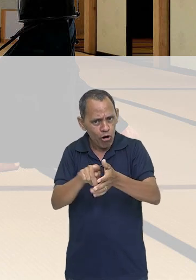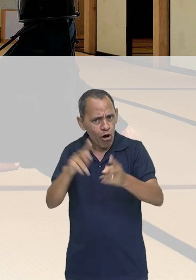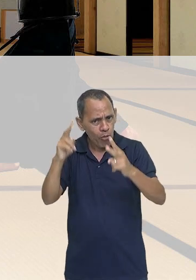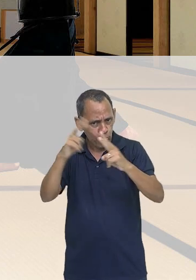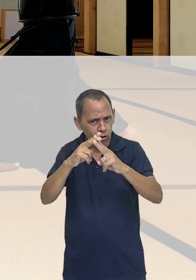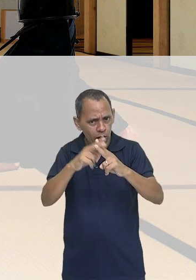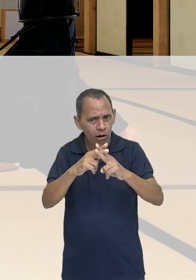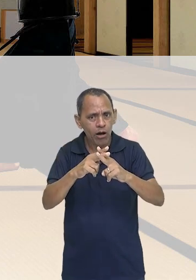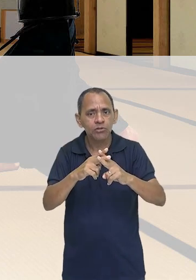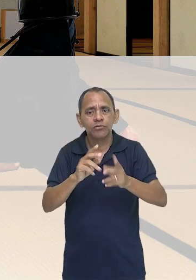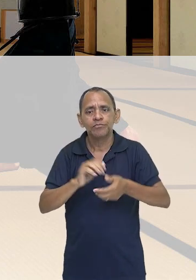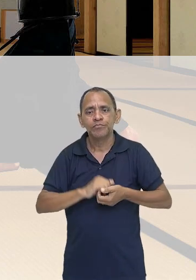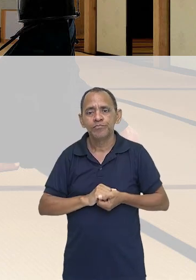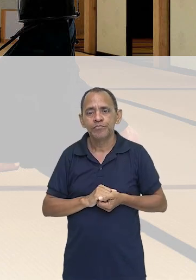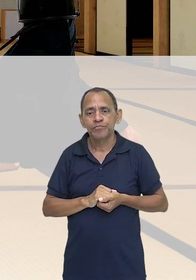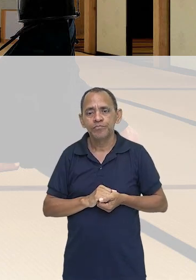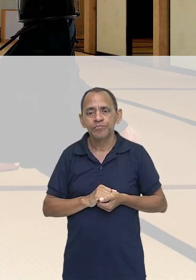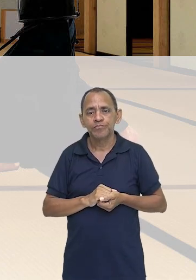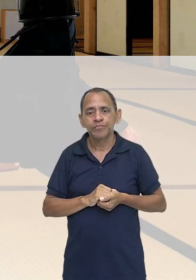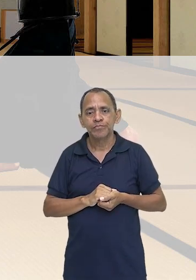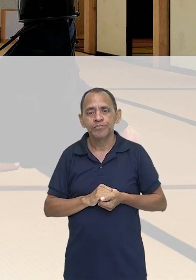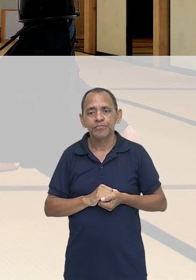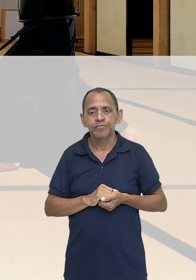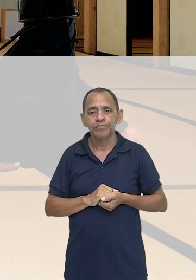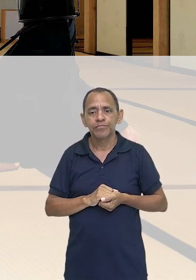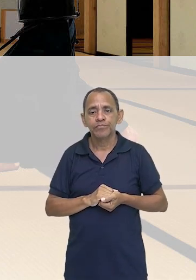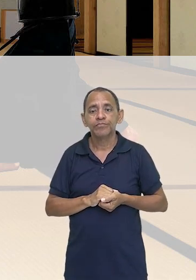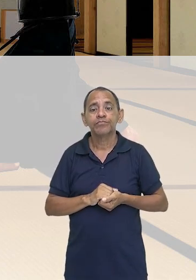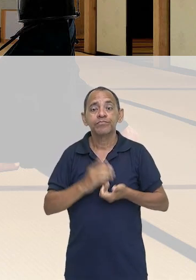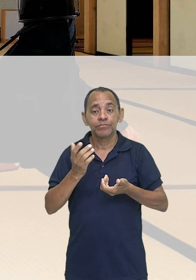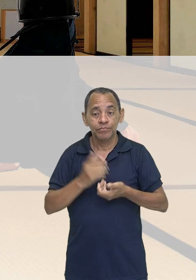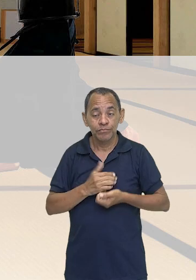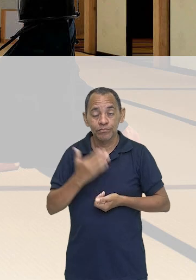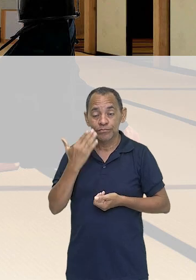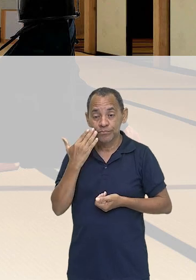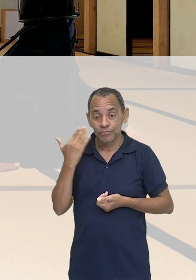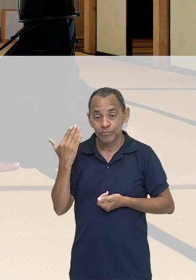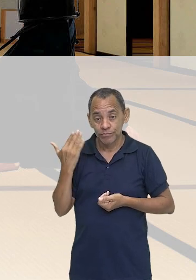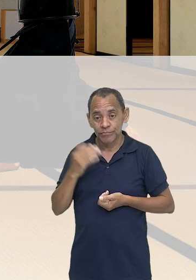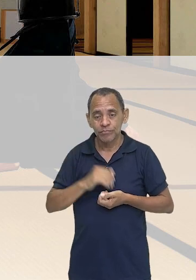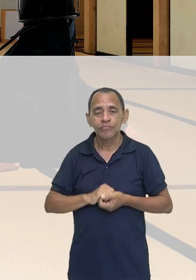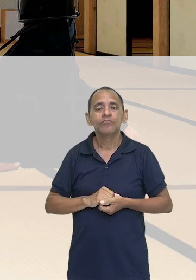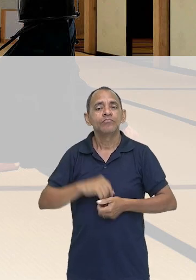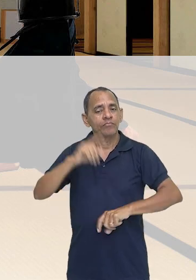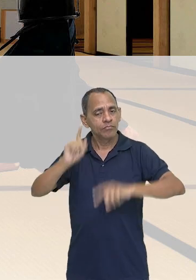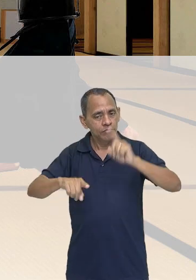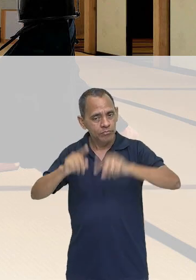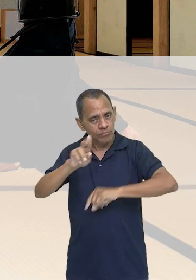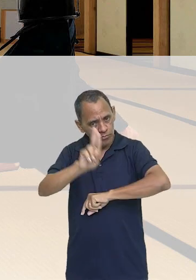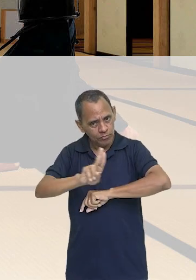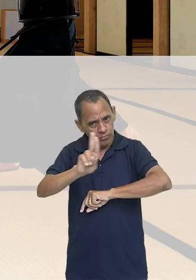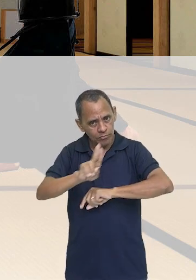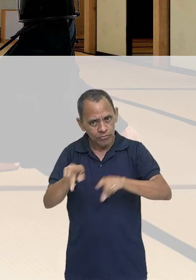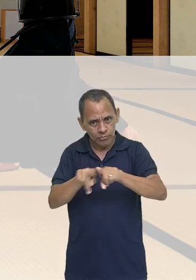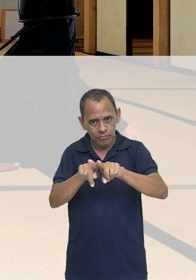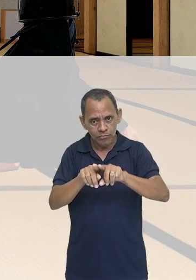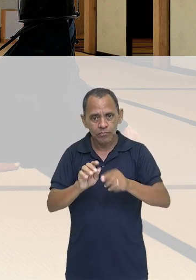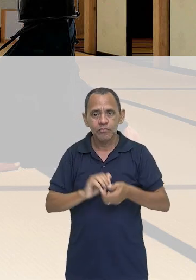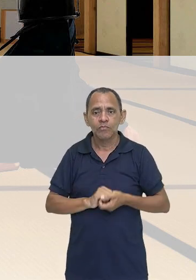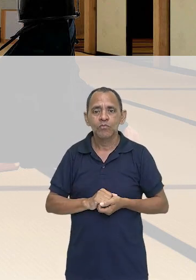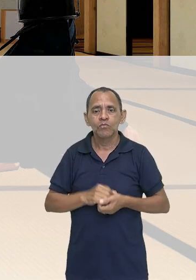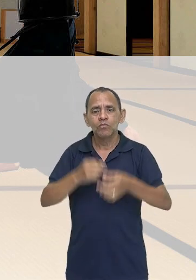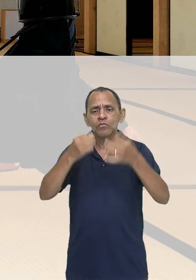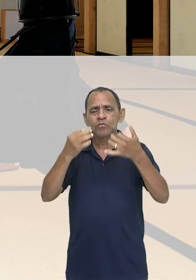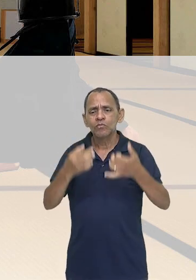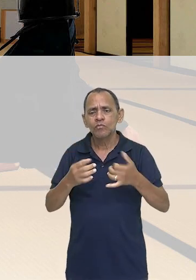marcial que vocês vão já conhecer. Antes de a gente conhecer sobre as vestimentas, os equipamentos utilizados, eu quero falar com